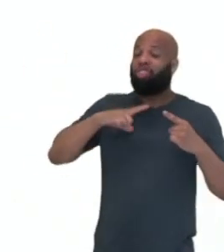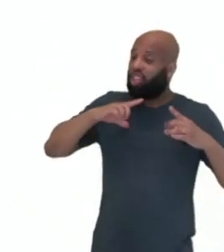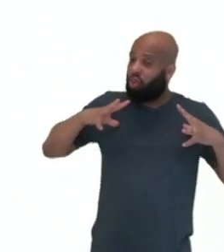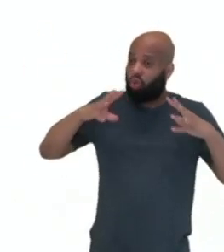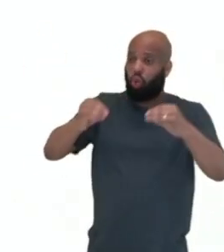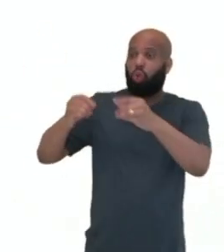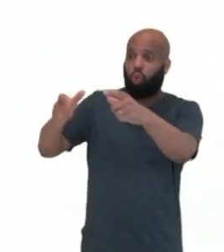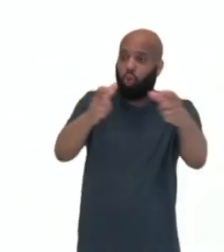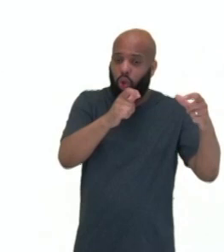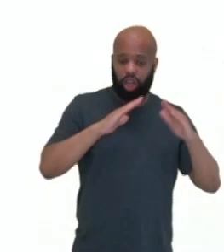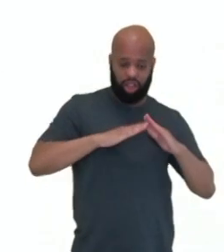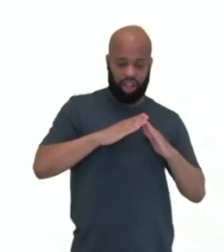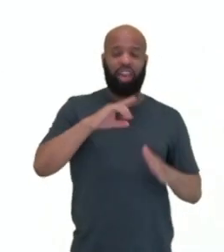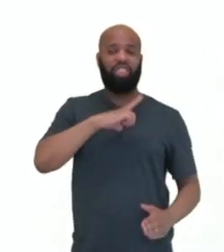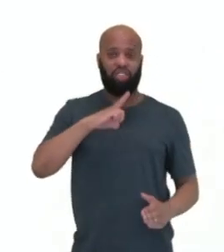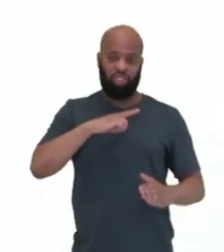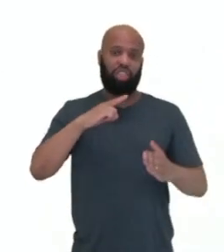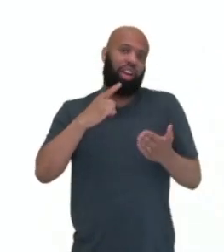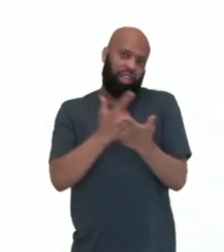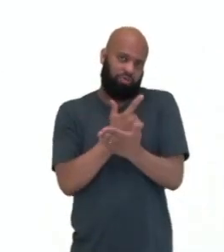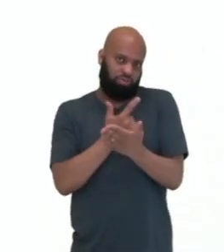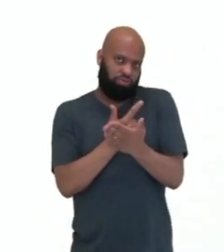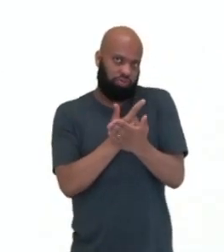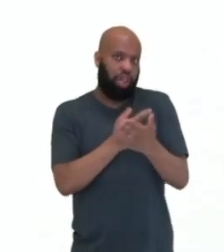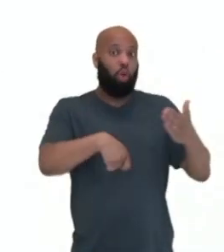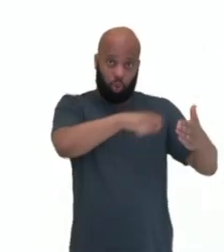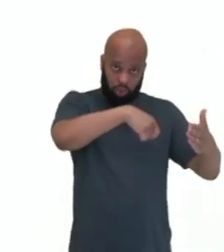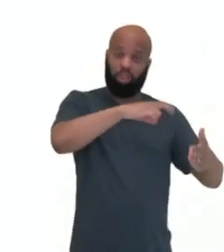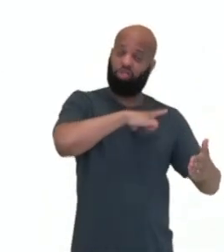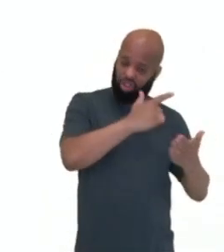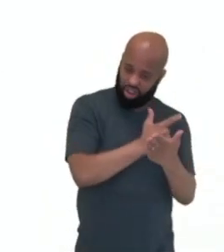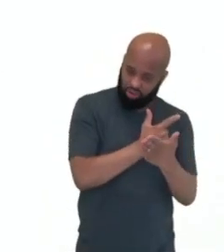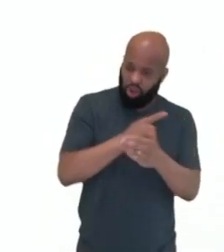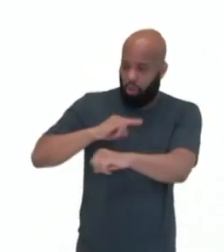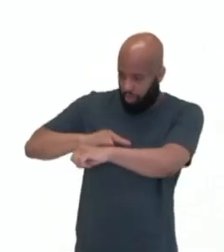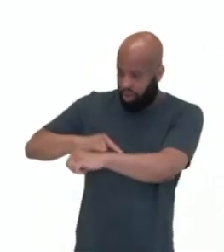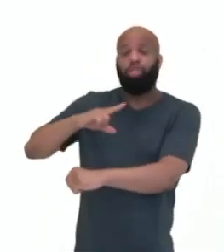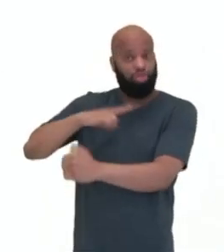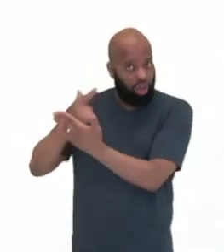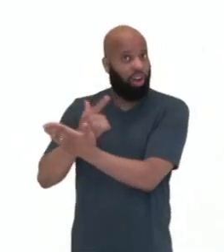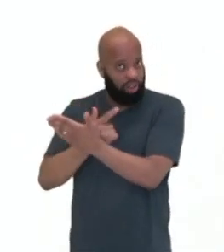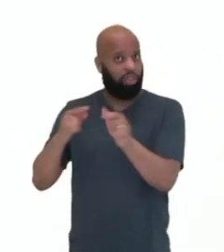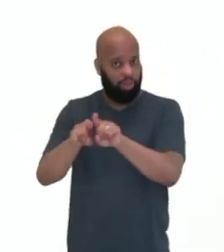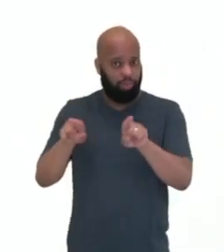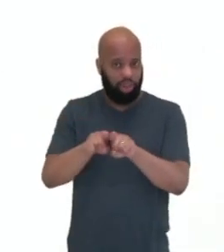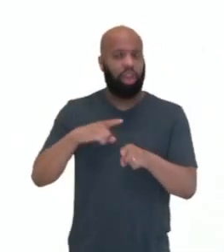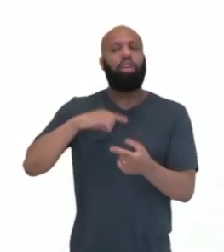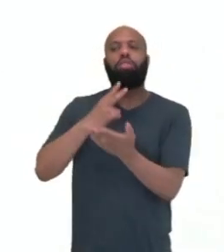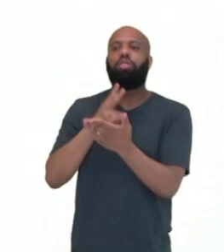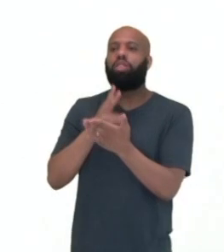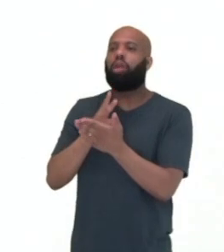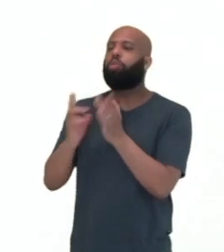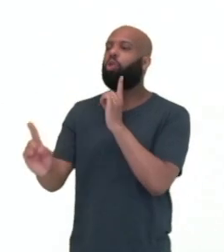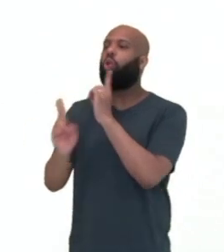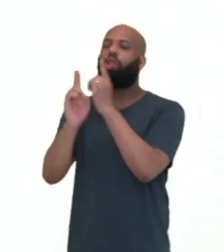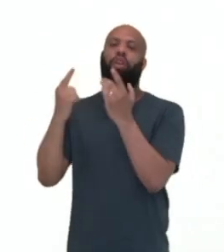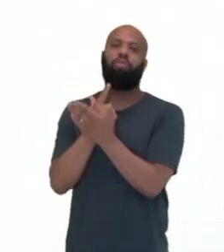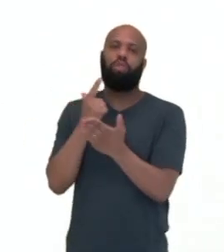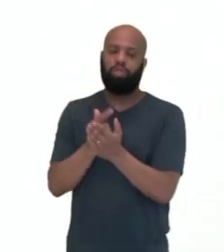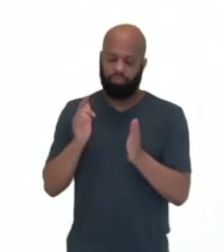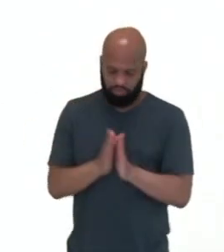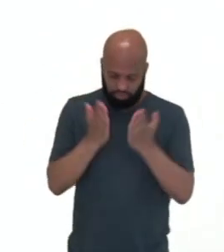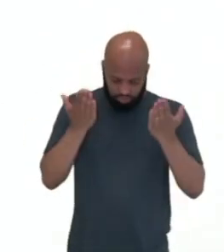toda, inclusive na cozinha e no banheiro, de maneira que eu convivia com eles todas as horas do dia, a ponto